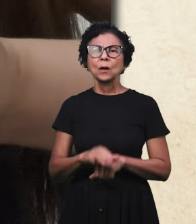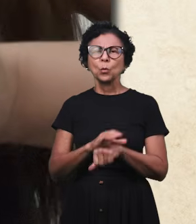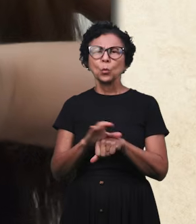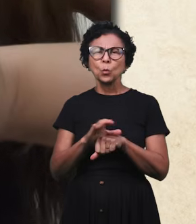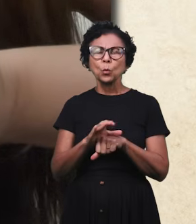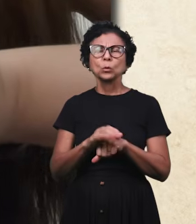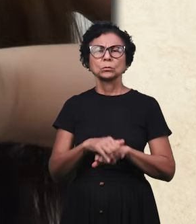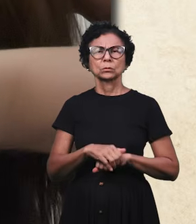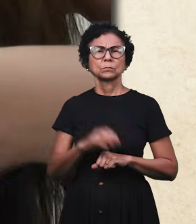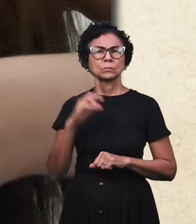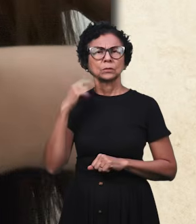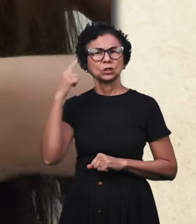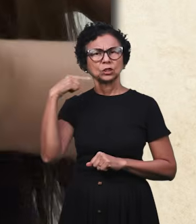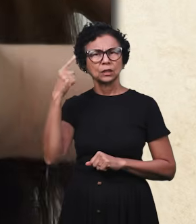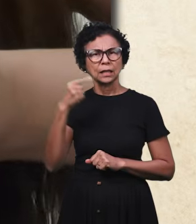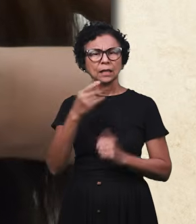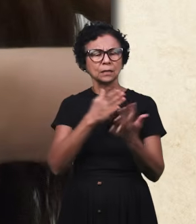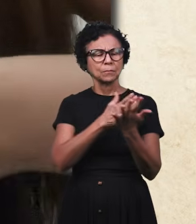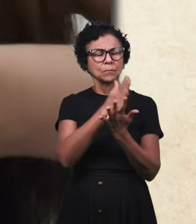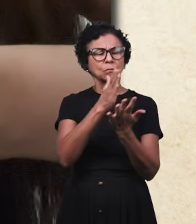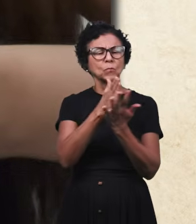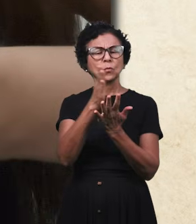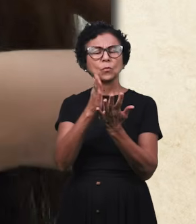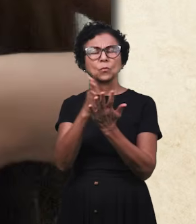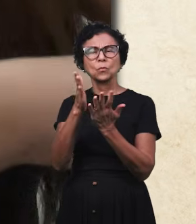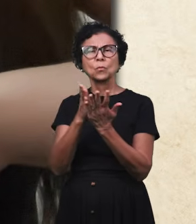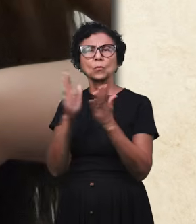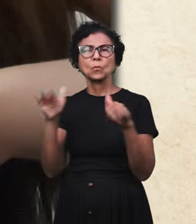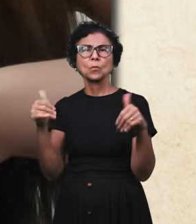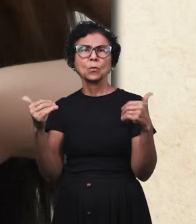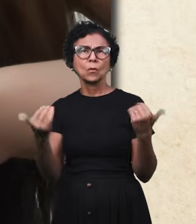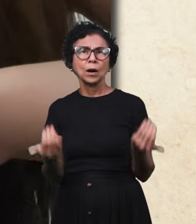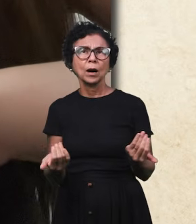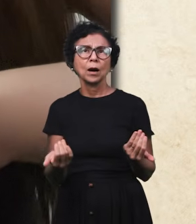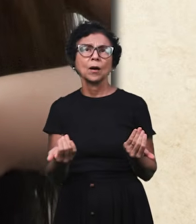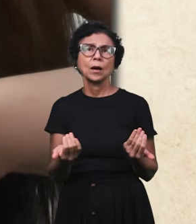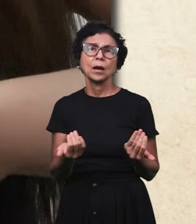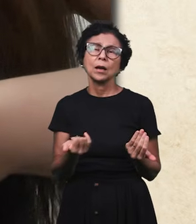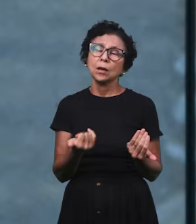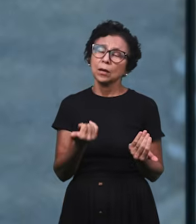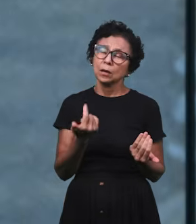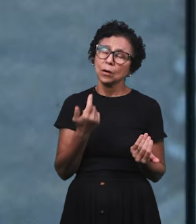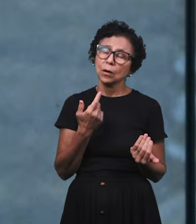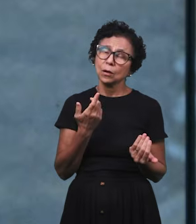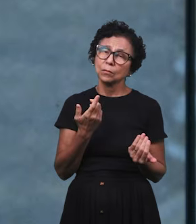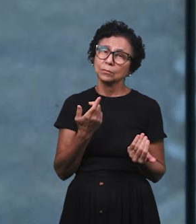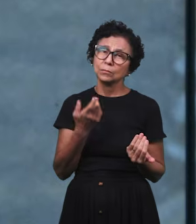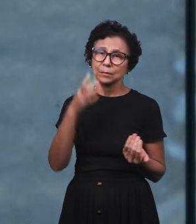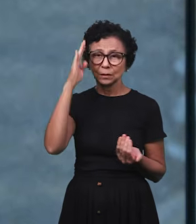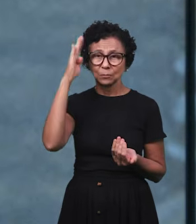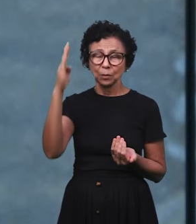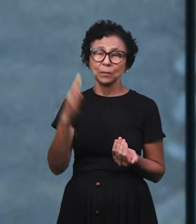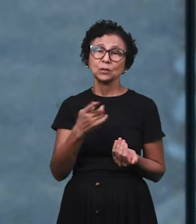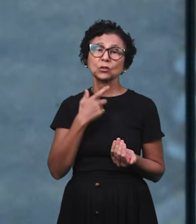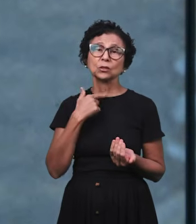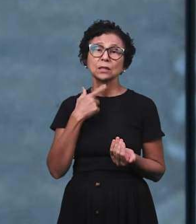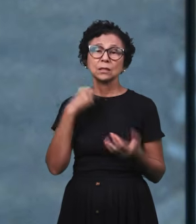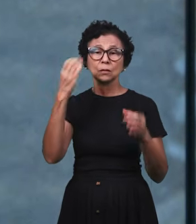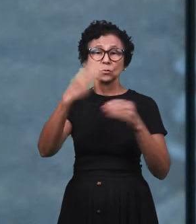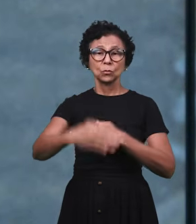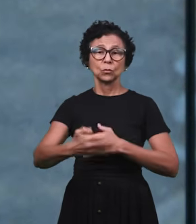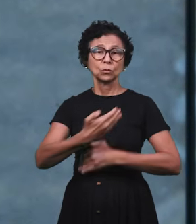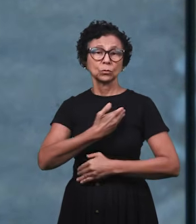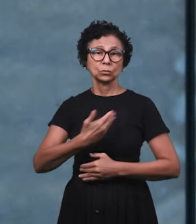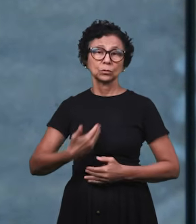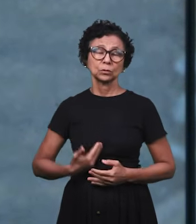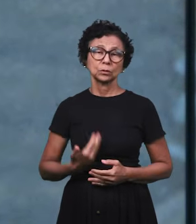de concursos públicos e atuação em outras áreas do setor público. A paz do Senhor Jesus. Obrigado, Maria Fernanda, por sua participação. Um grande